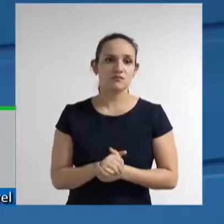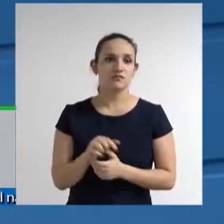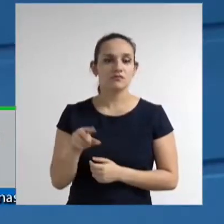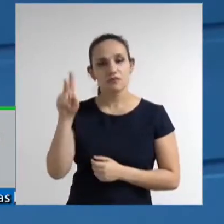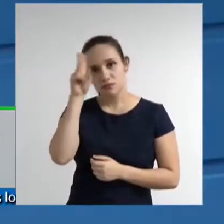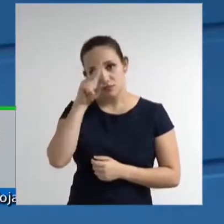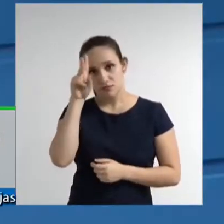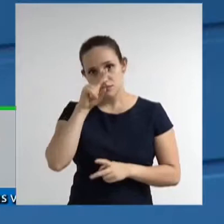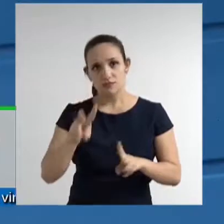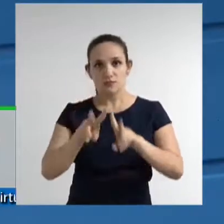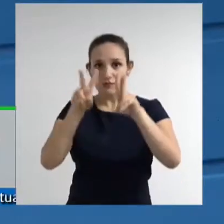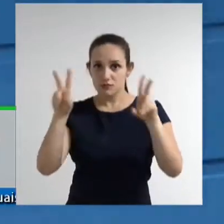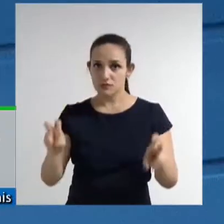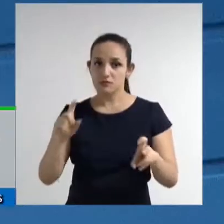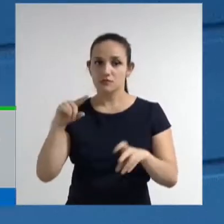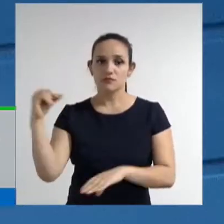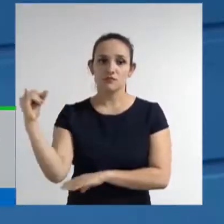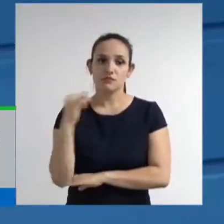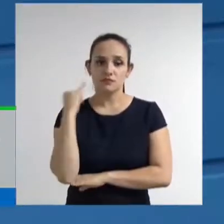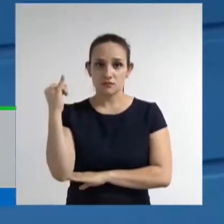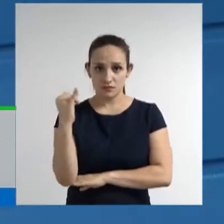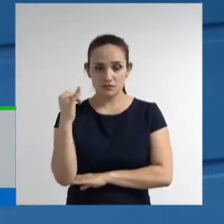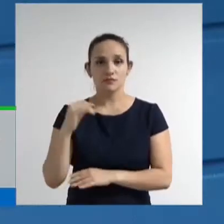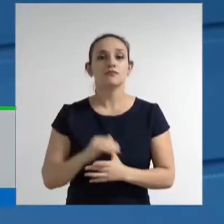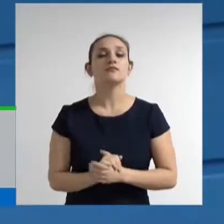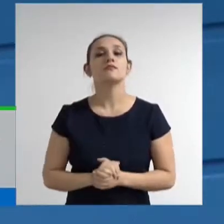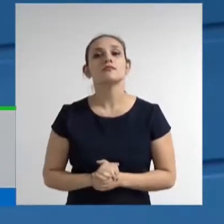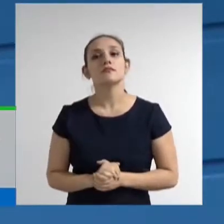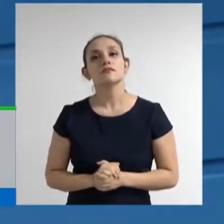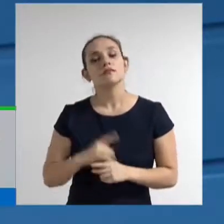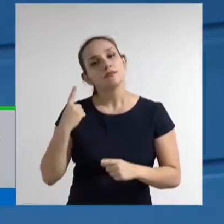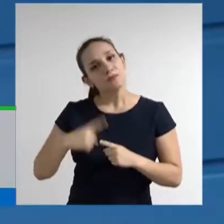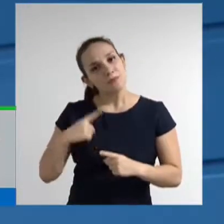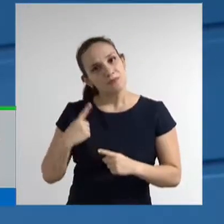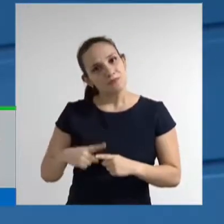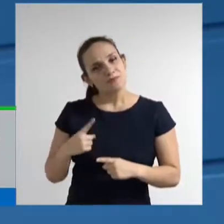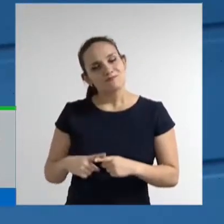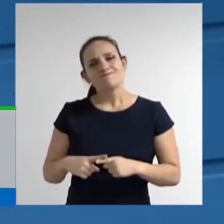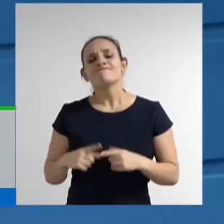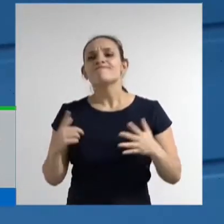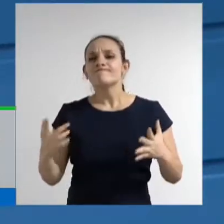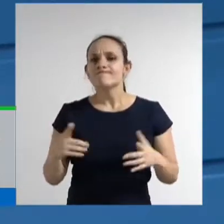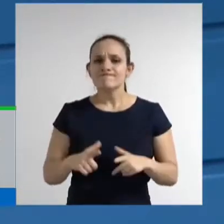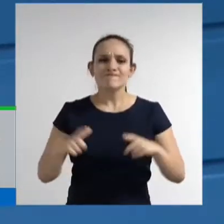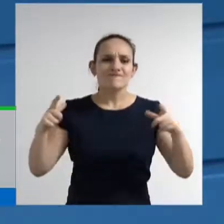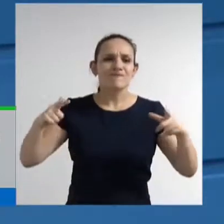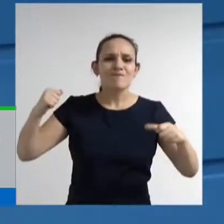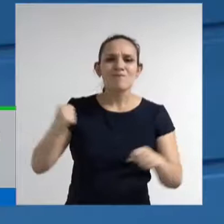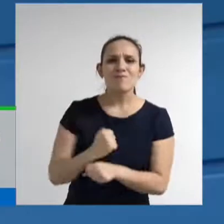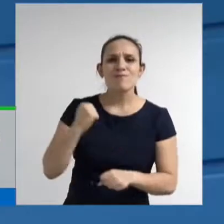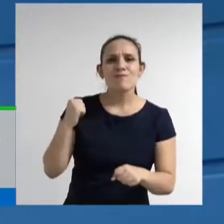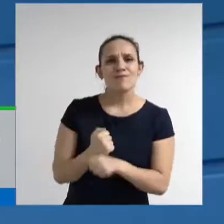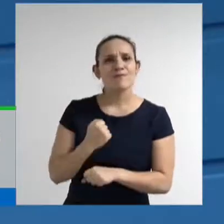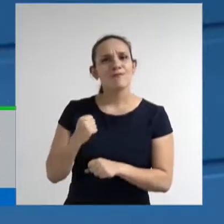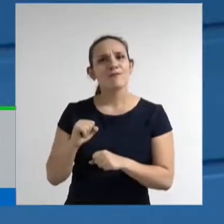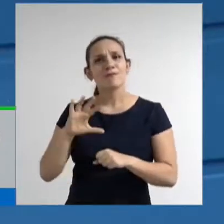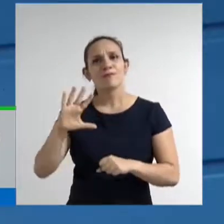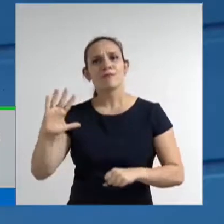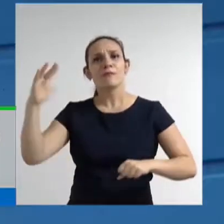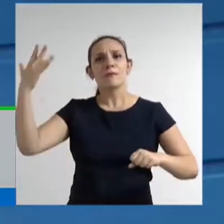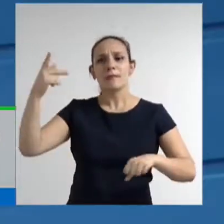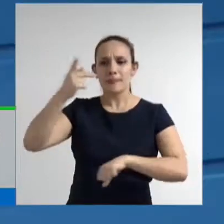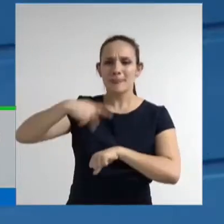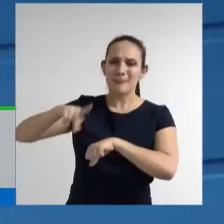lembra de um aspecto muito importante aqui, porque essas grandes obras que acontecem no país